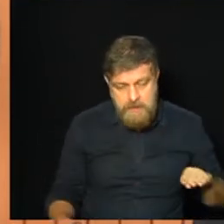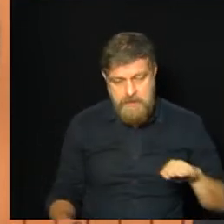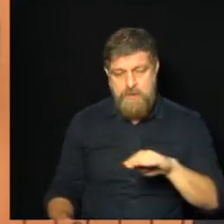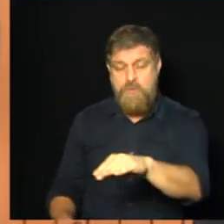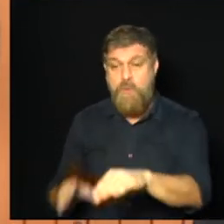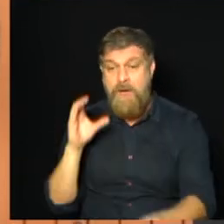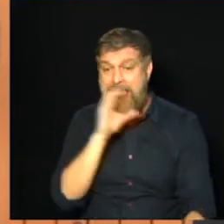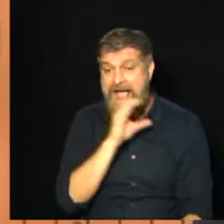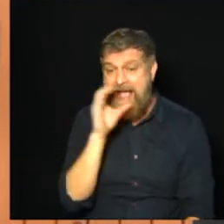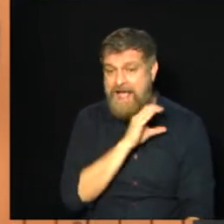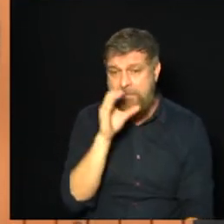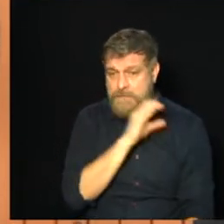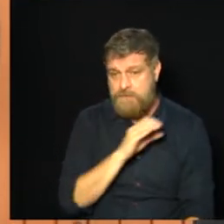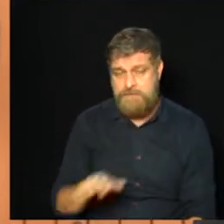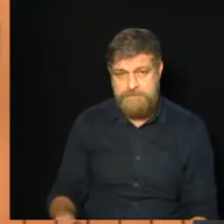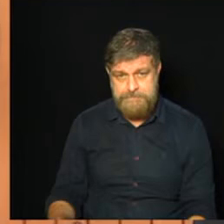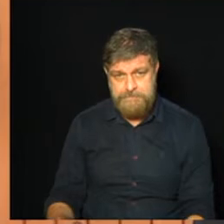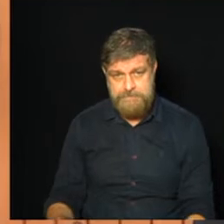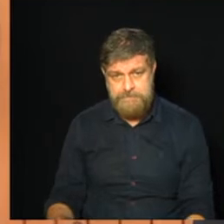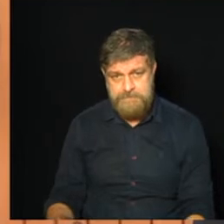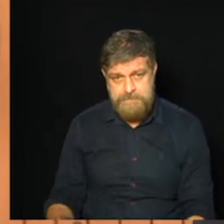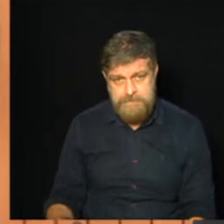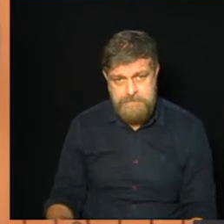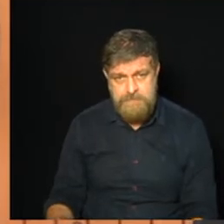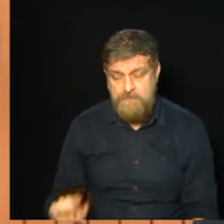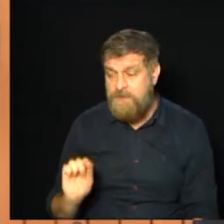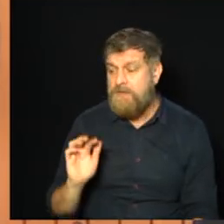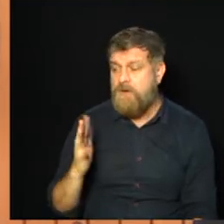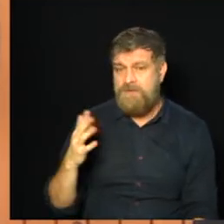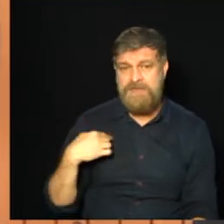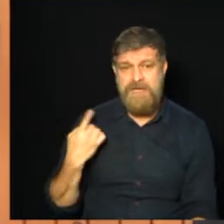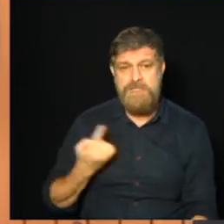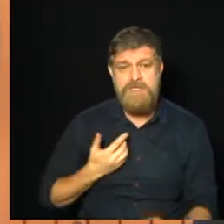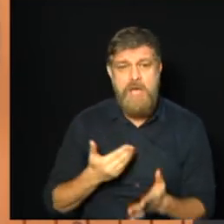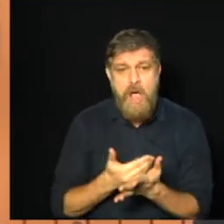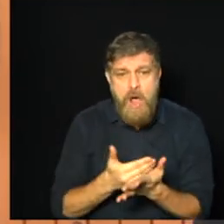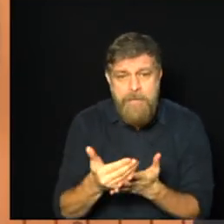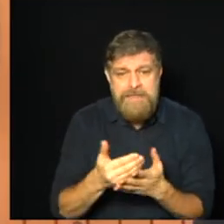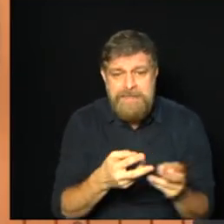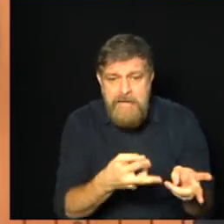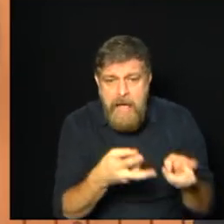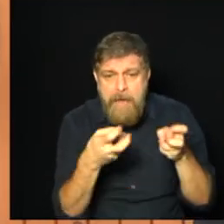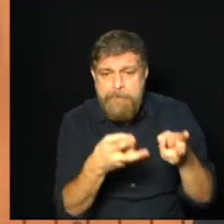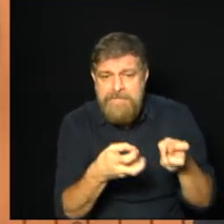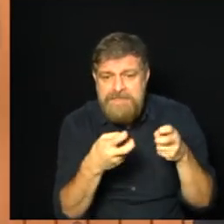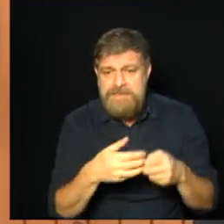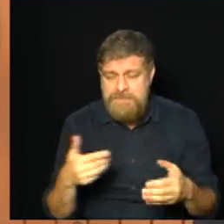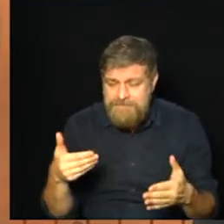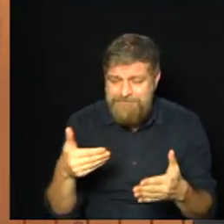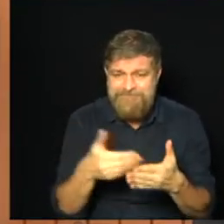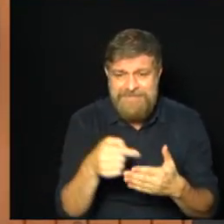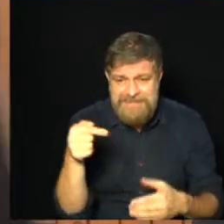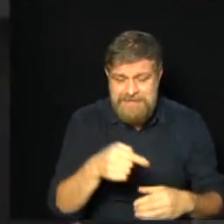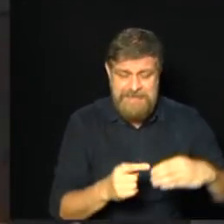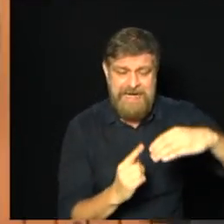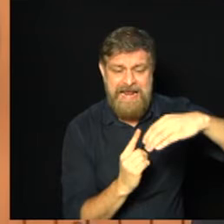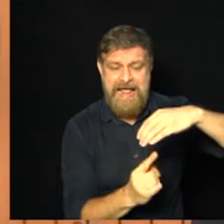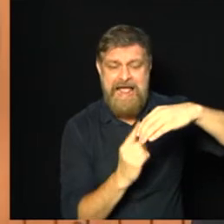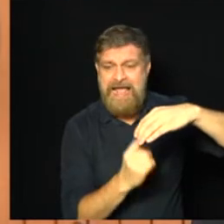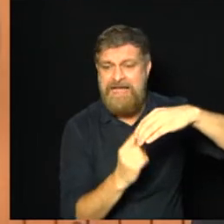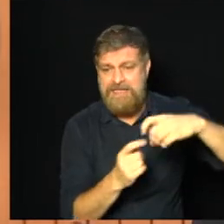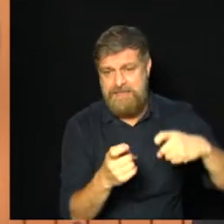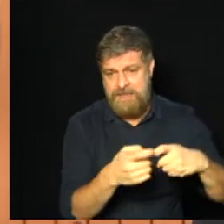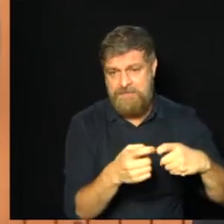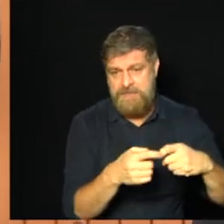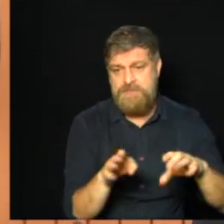atendimento inicial e a remoção rápida. E a gente está começando a observar isso já chegando a um ponto na clínica médica. Né?